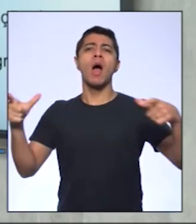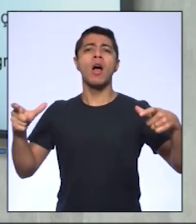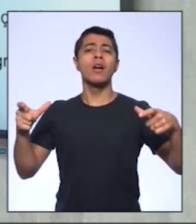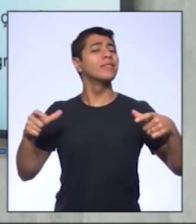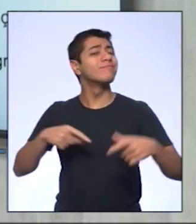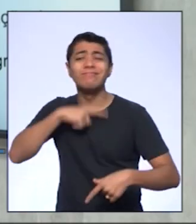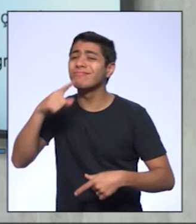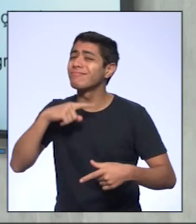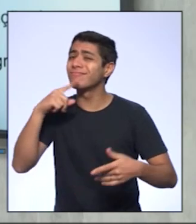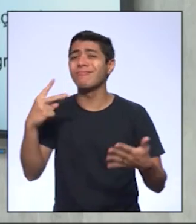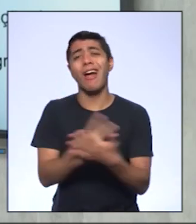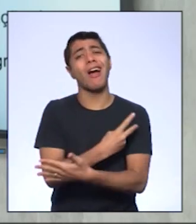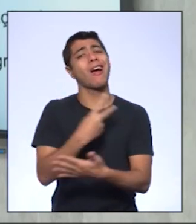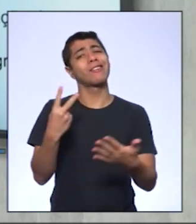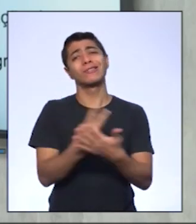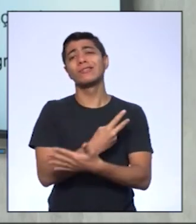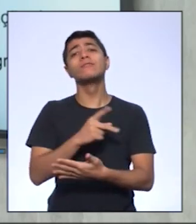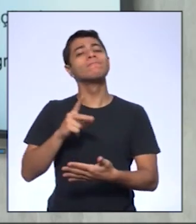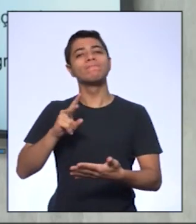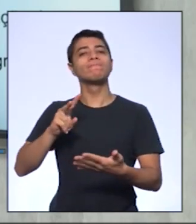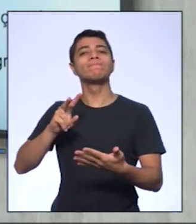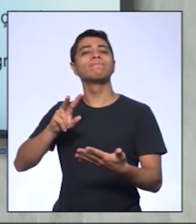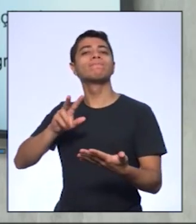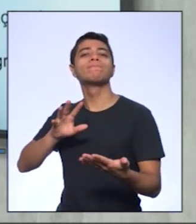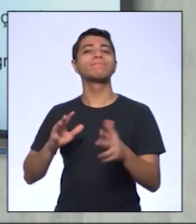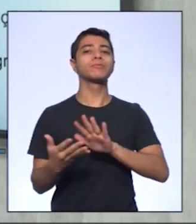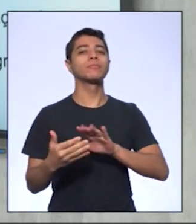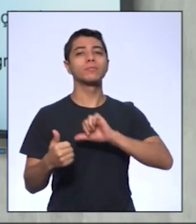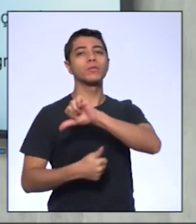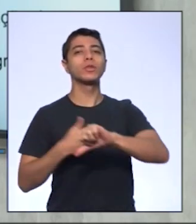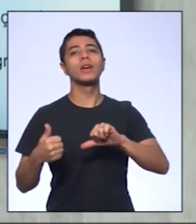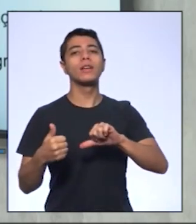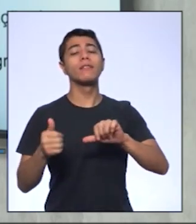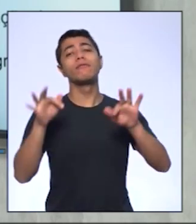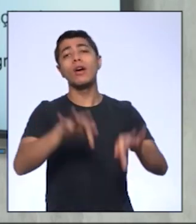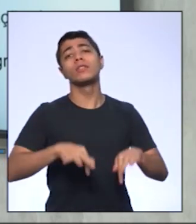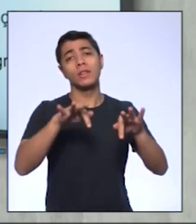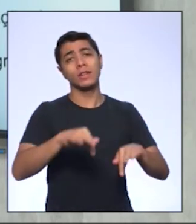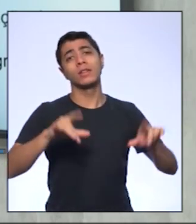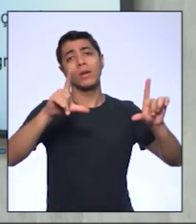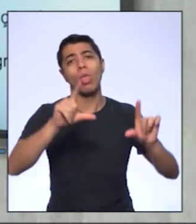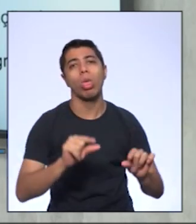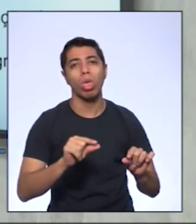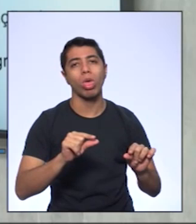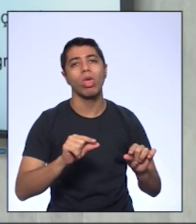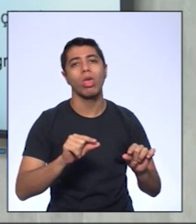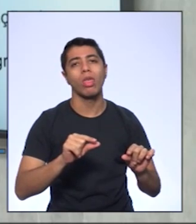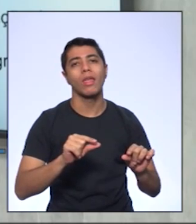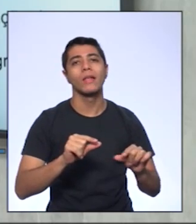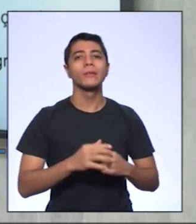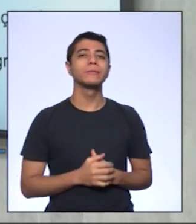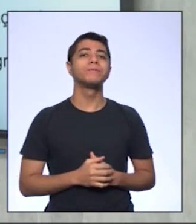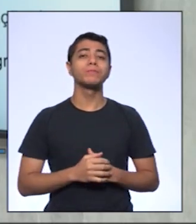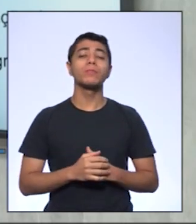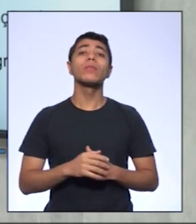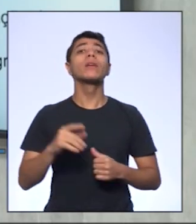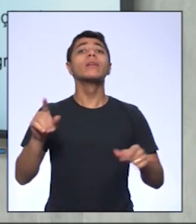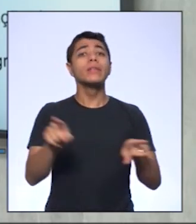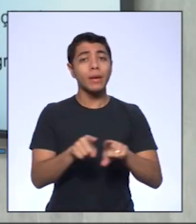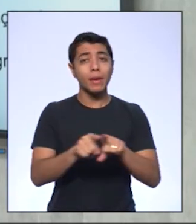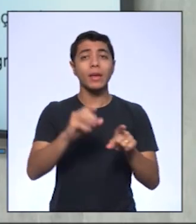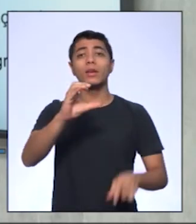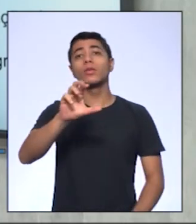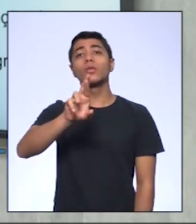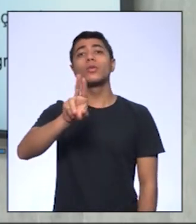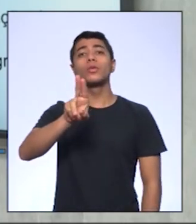crise. É nesse momento que eu falo que as cruzadas restabeleceu comércio com o Oriente, o que não tinha no feudalismo, e começou a trazer